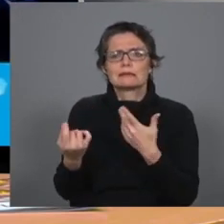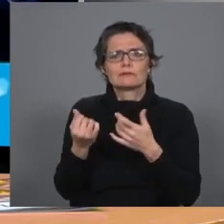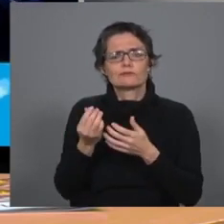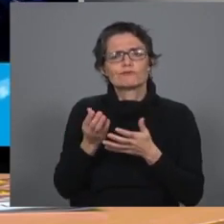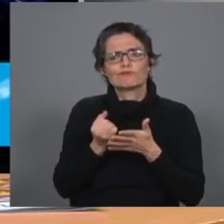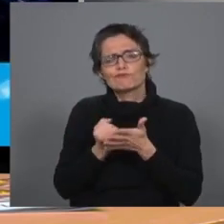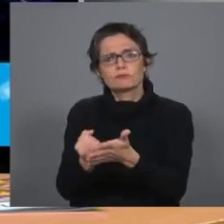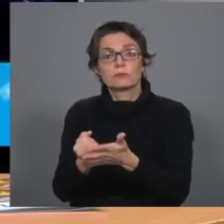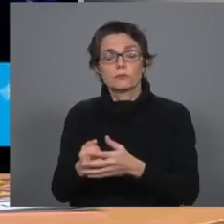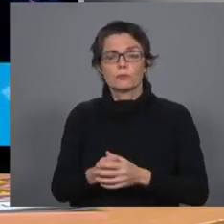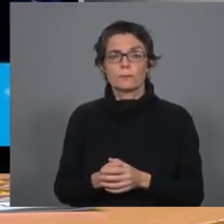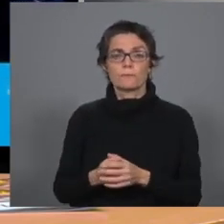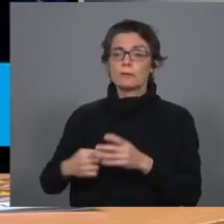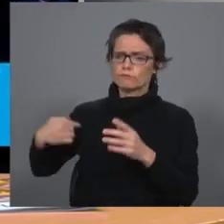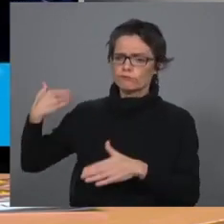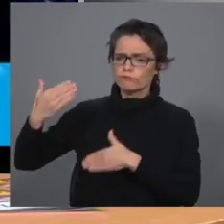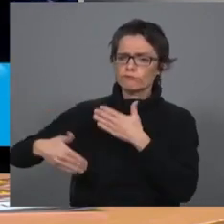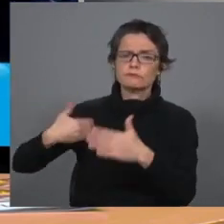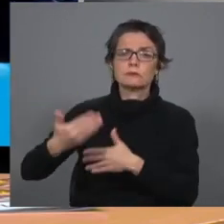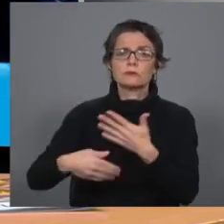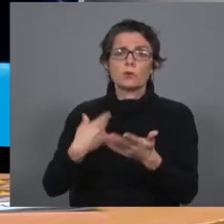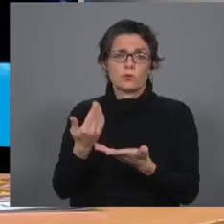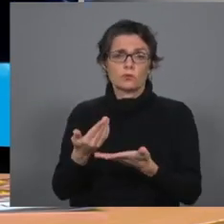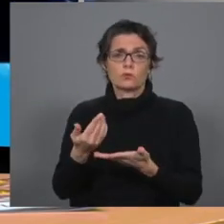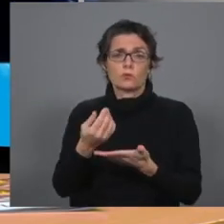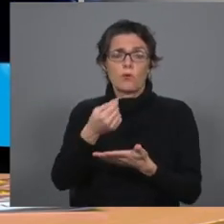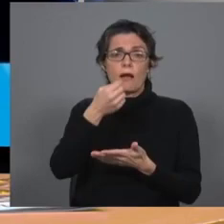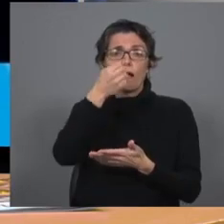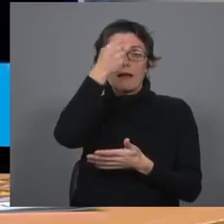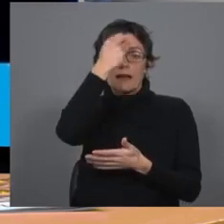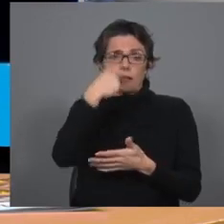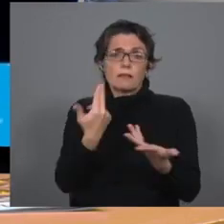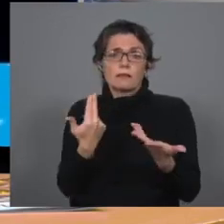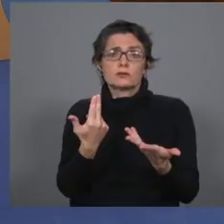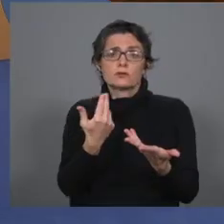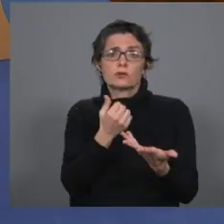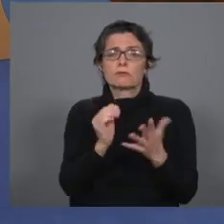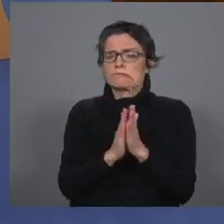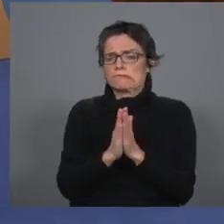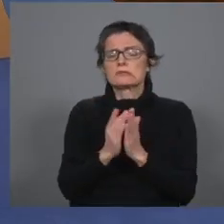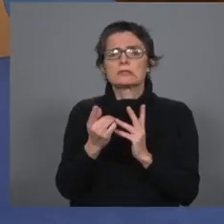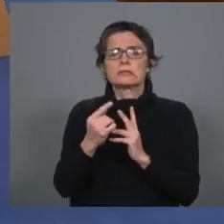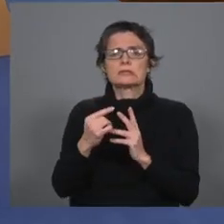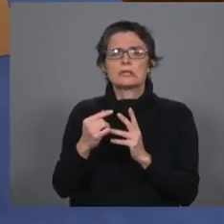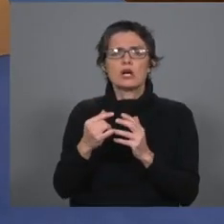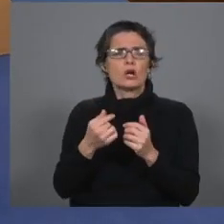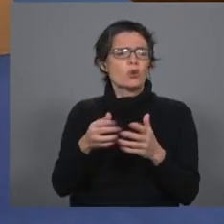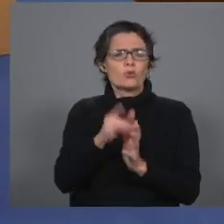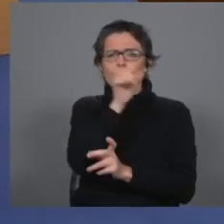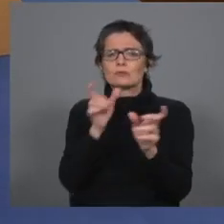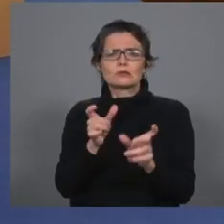história da Igreja, os missionários sempre assumiram a causa dos mais pobres, dos mais abandonados, e estiveram ao seu